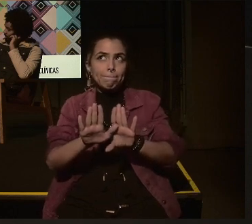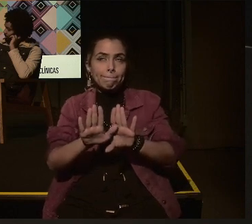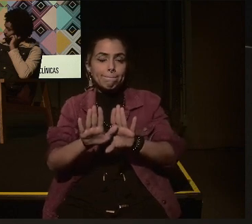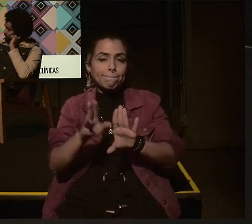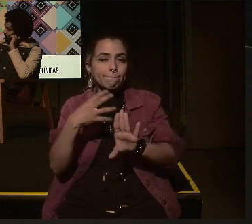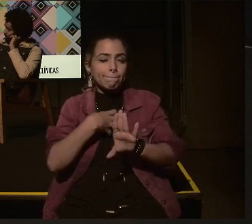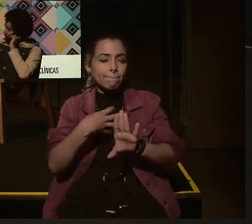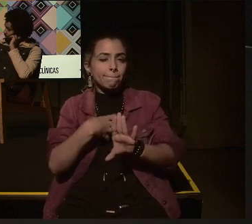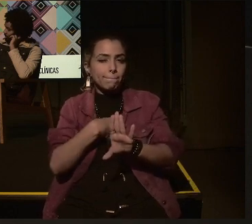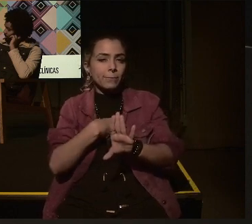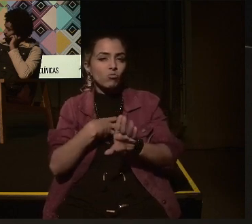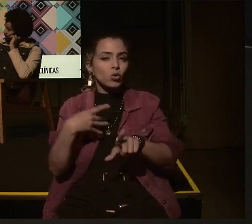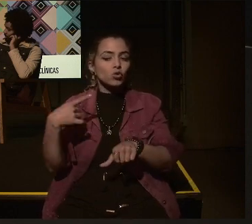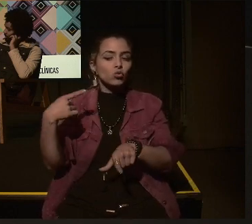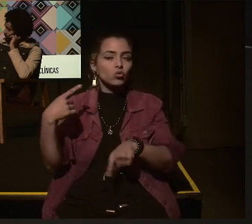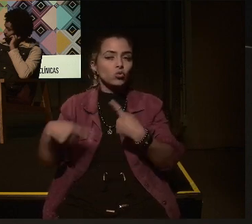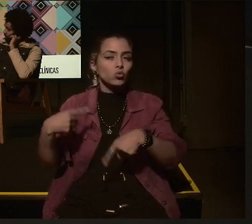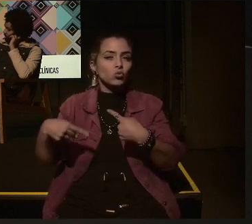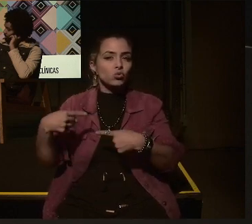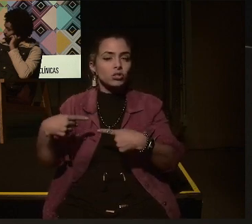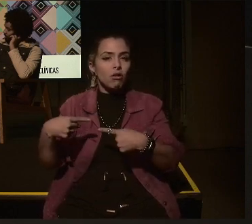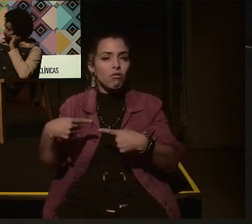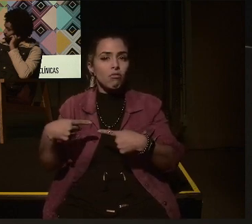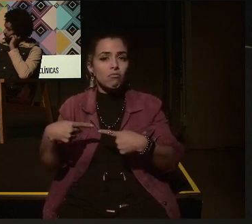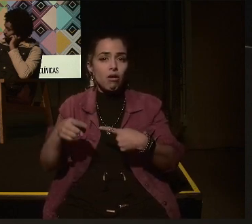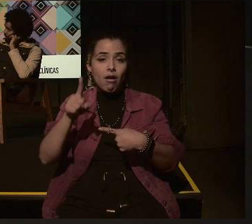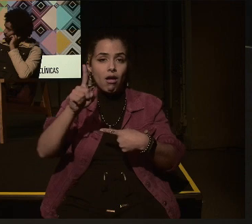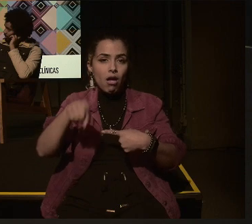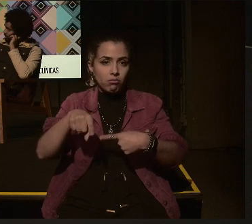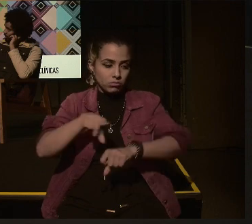o fomento da discussão étnico-racial,